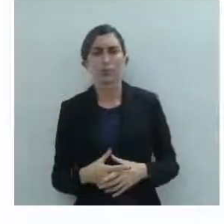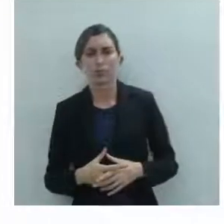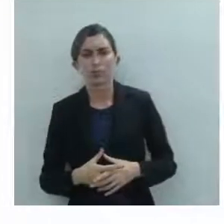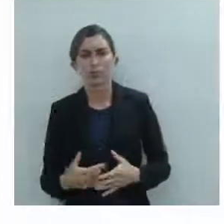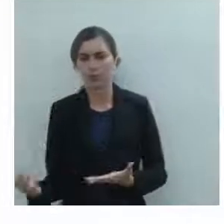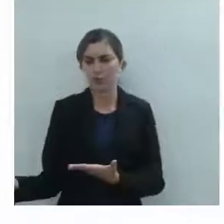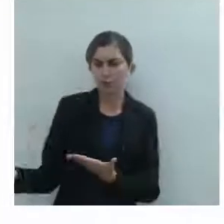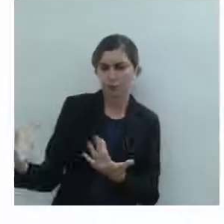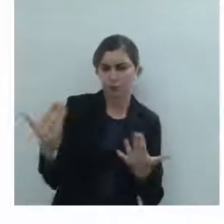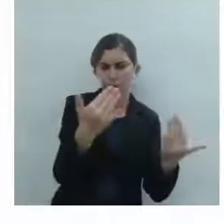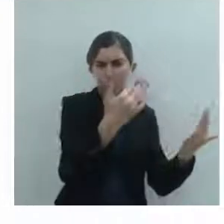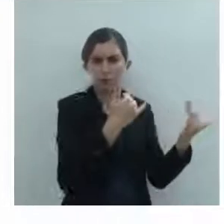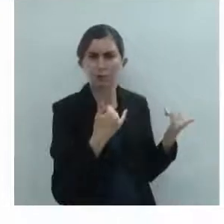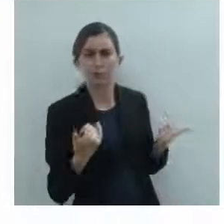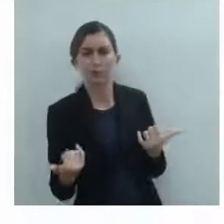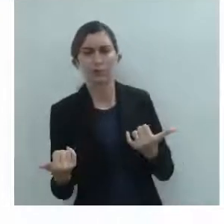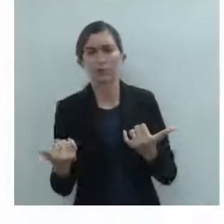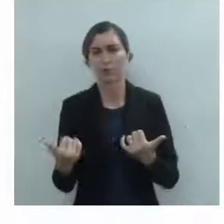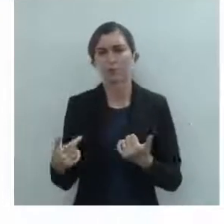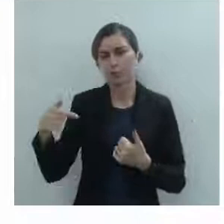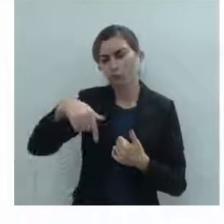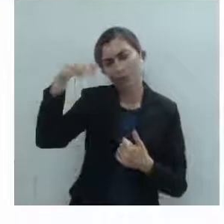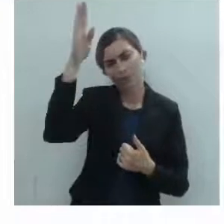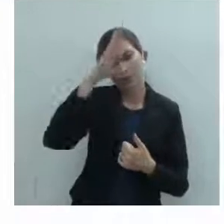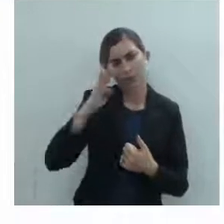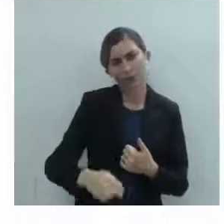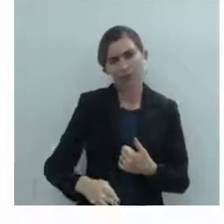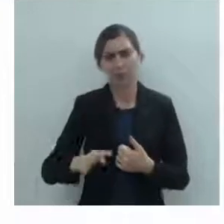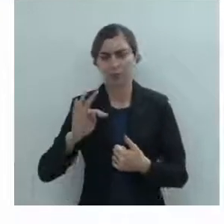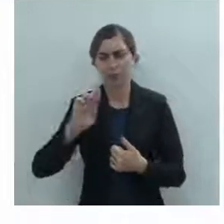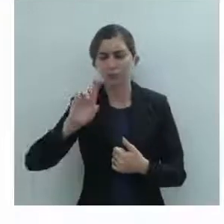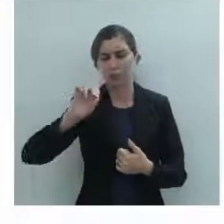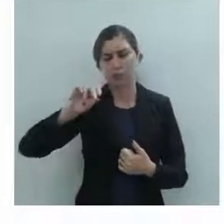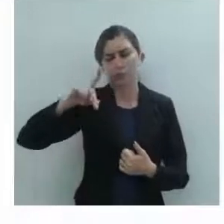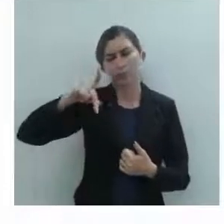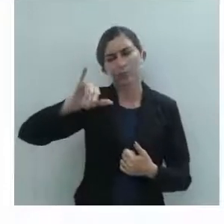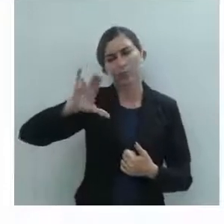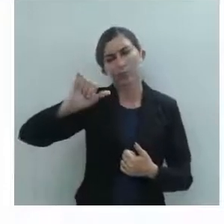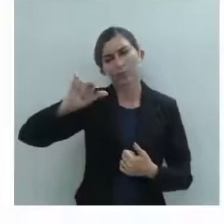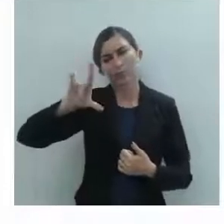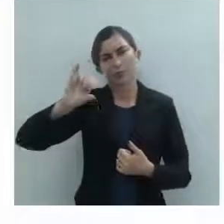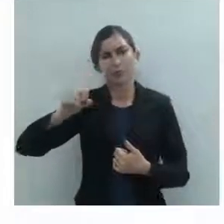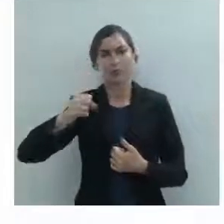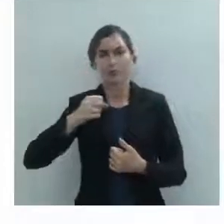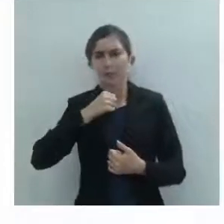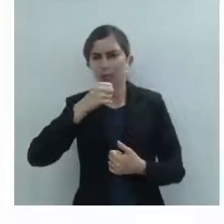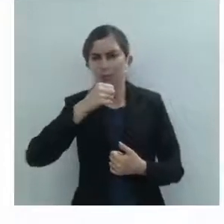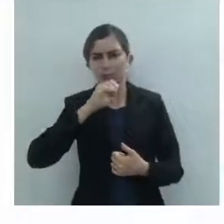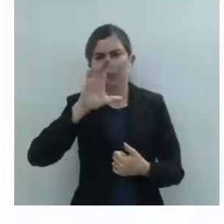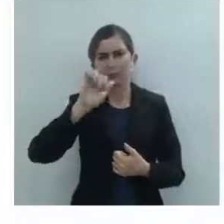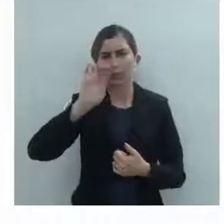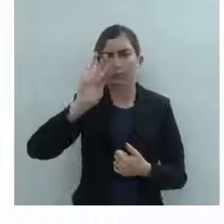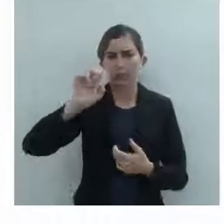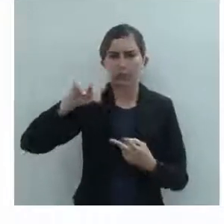os jovens revolucionários e no Brasil o tropicalismo com Caetano Veloso Gal Costa Gilberto